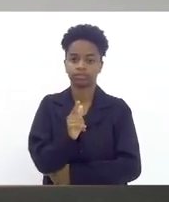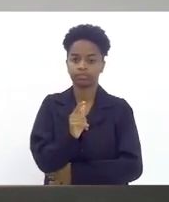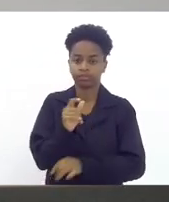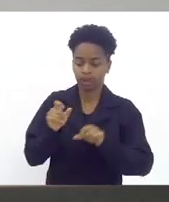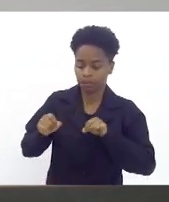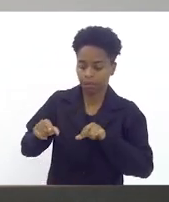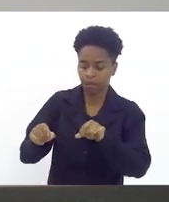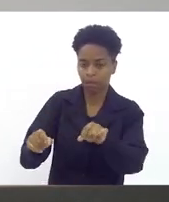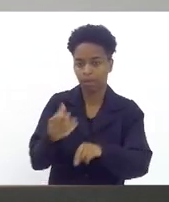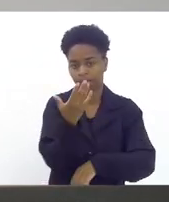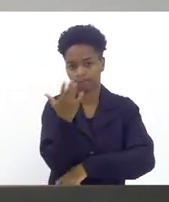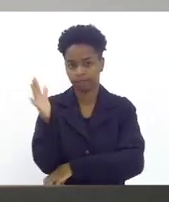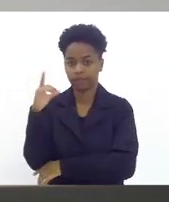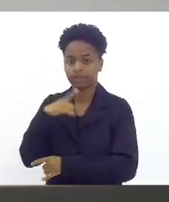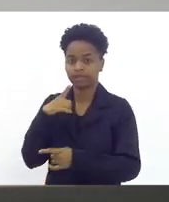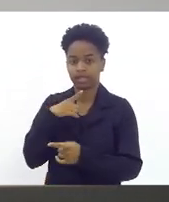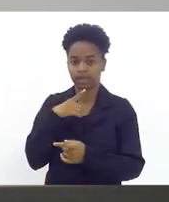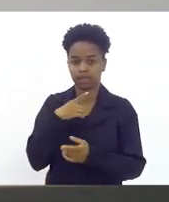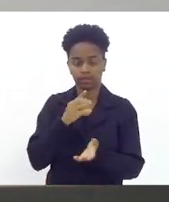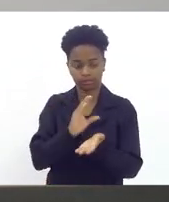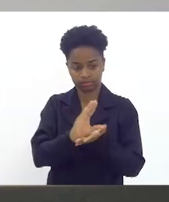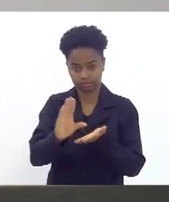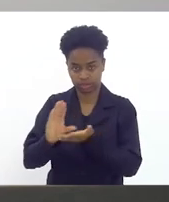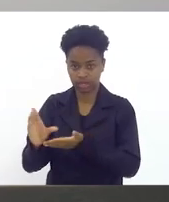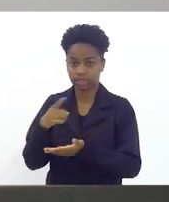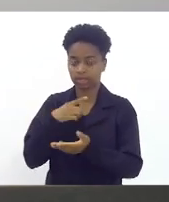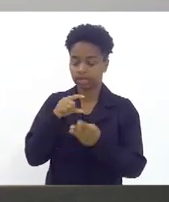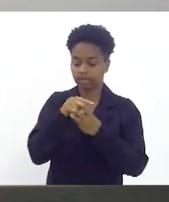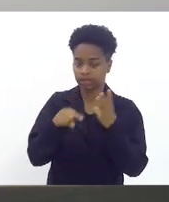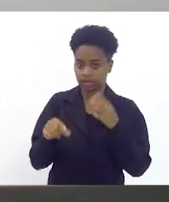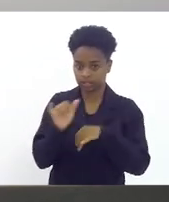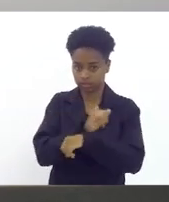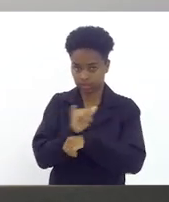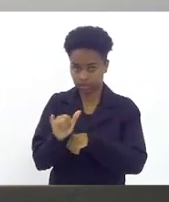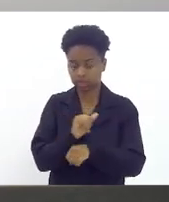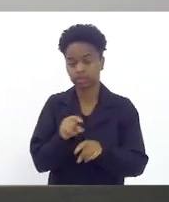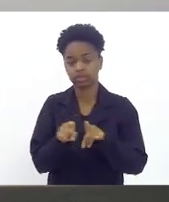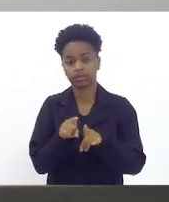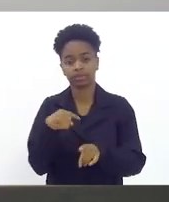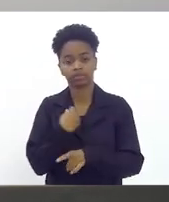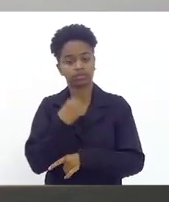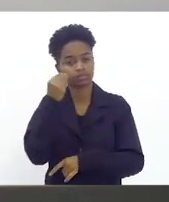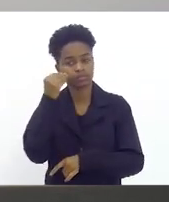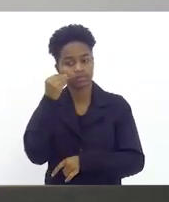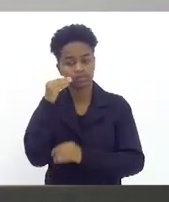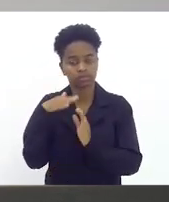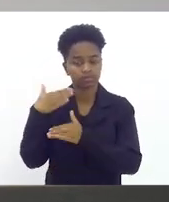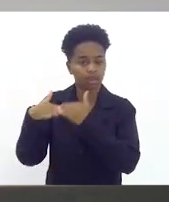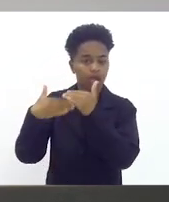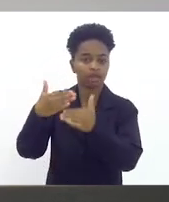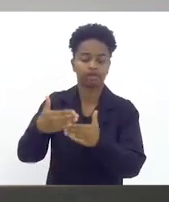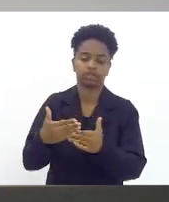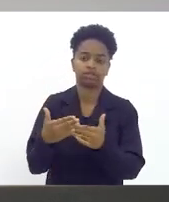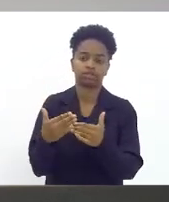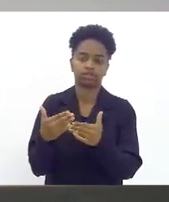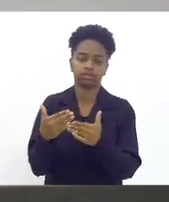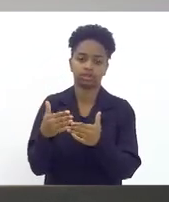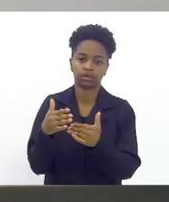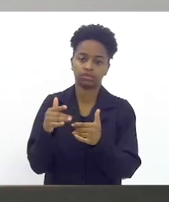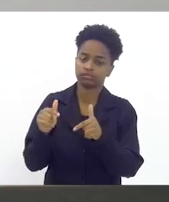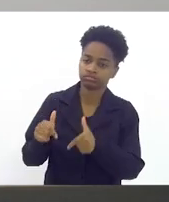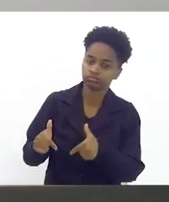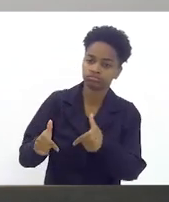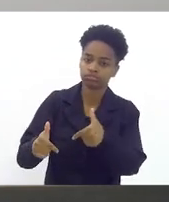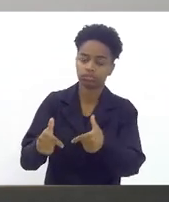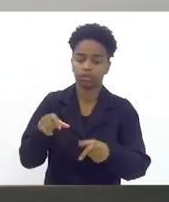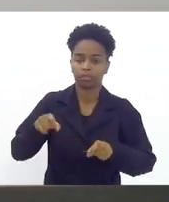temos temos essas três estratégias então a gente pretende com isso conseguir avançar em termos da execução